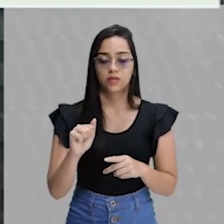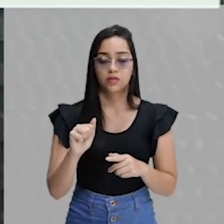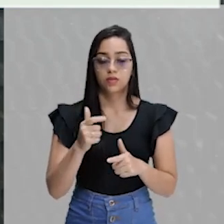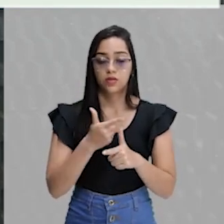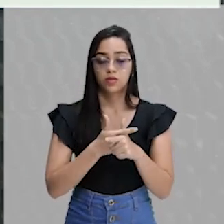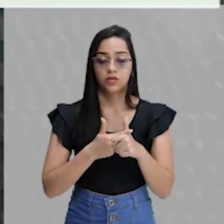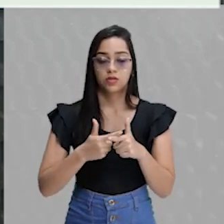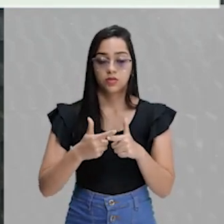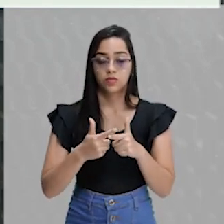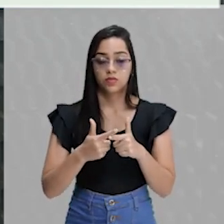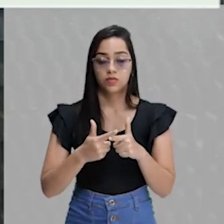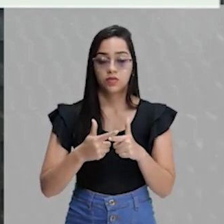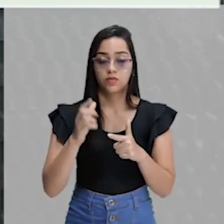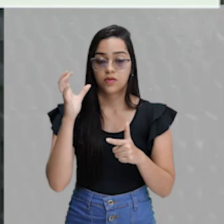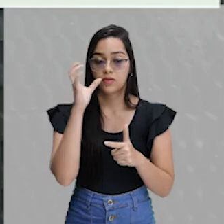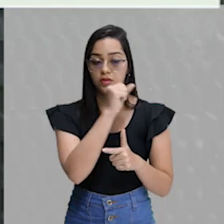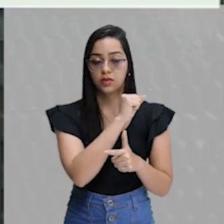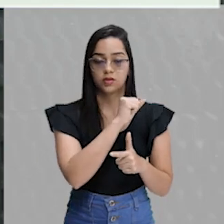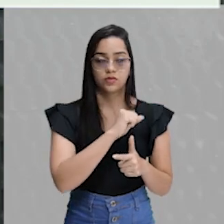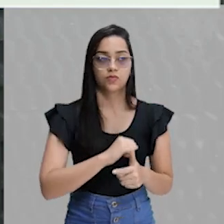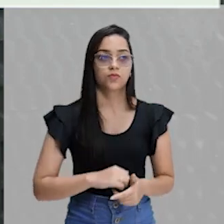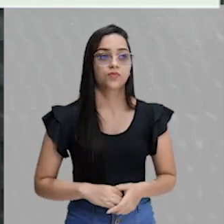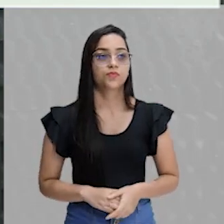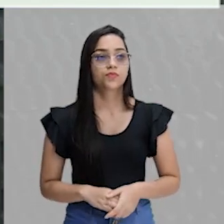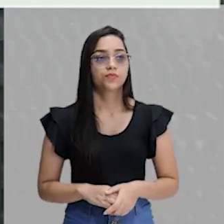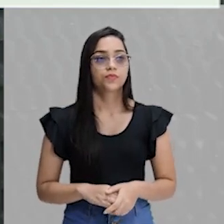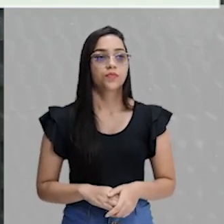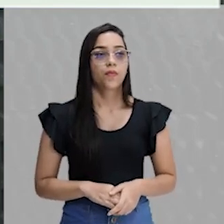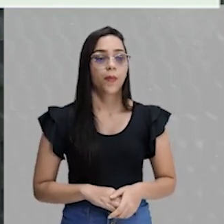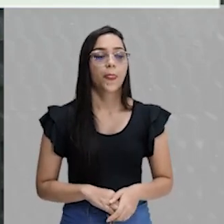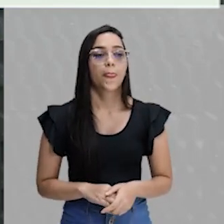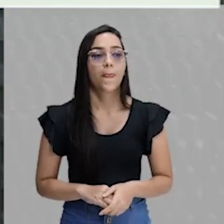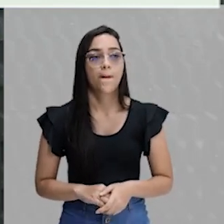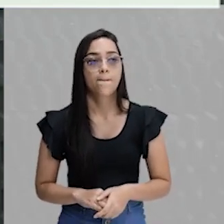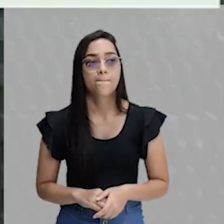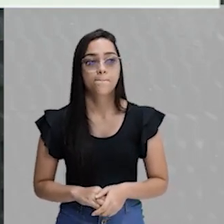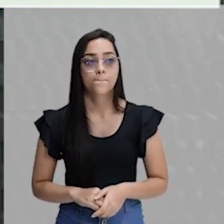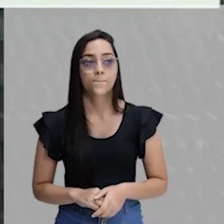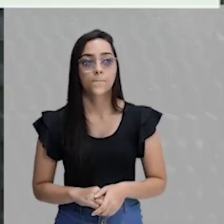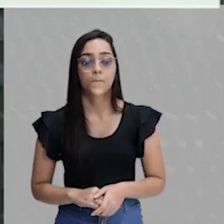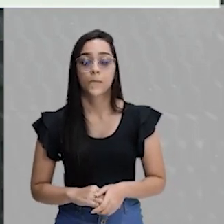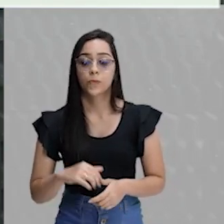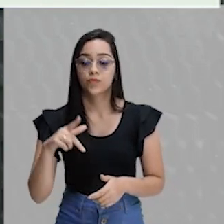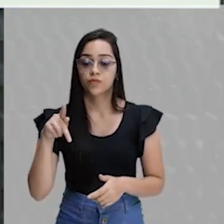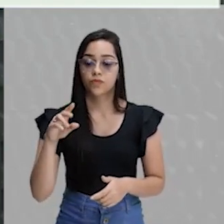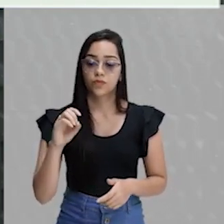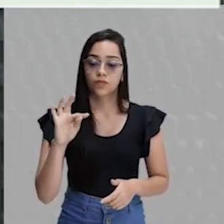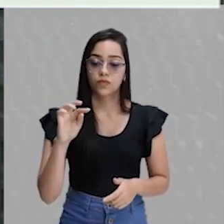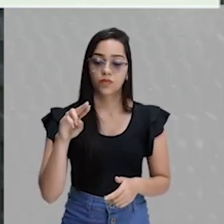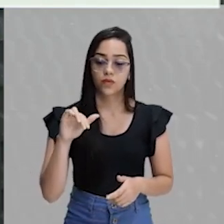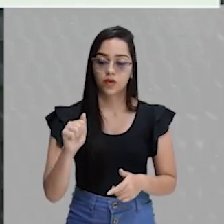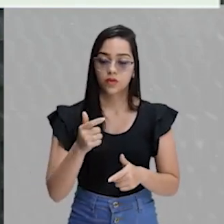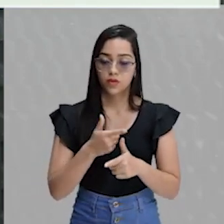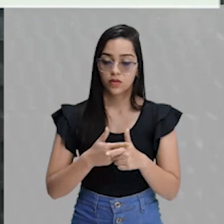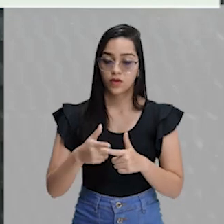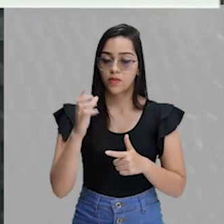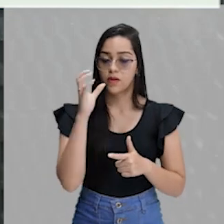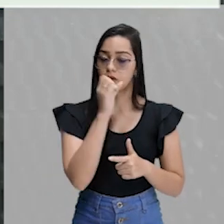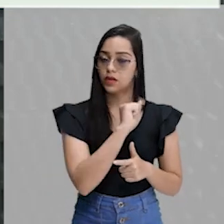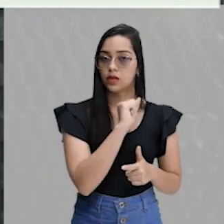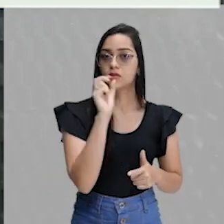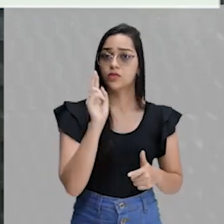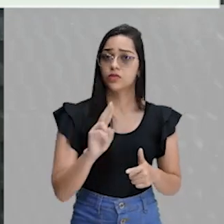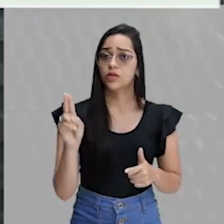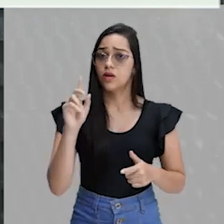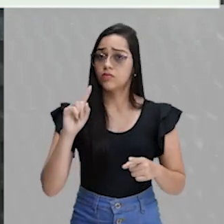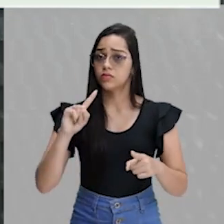dividido pela velocidade. Ok? Então, potência dividido pela velocidade. A velocidade